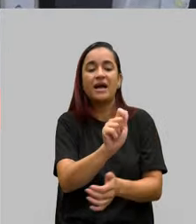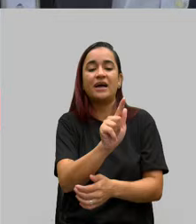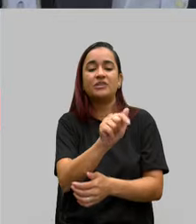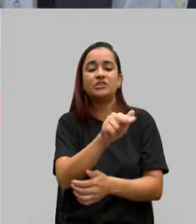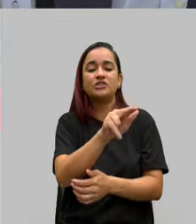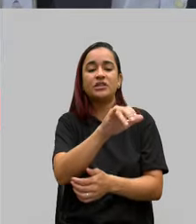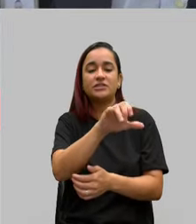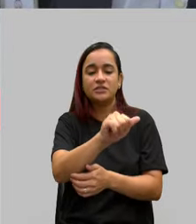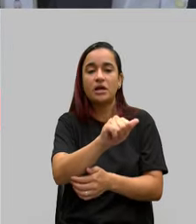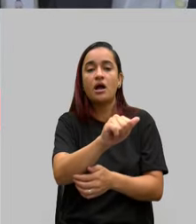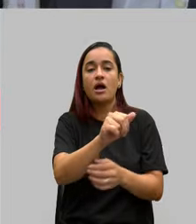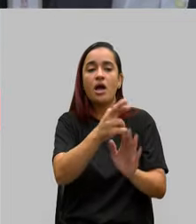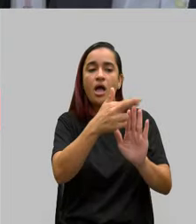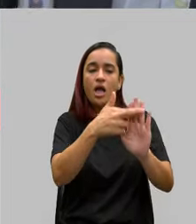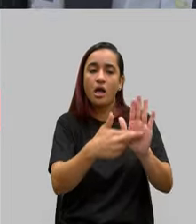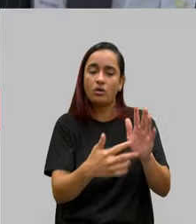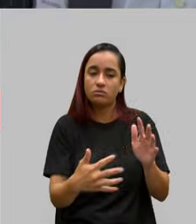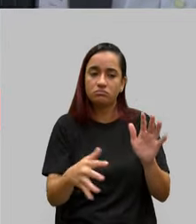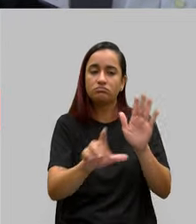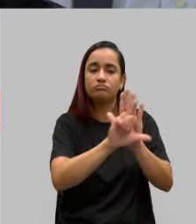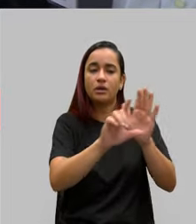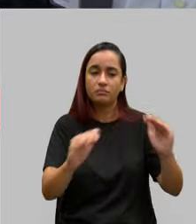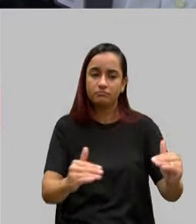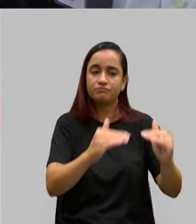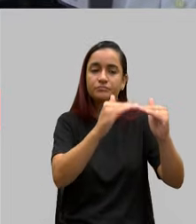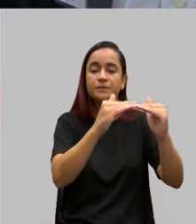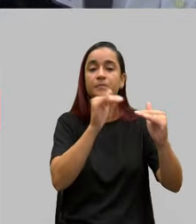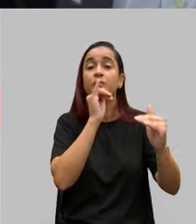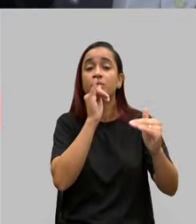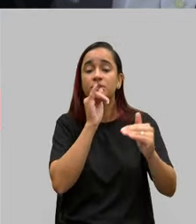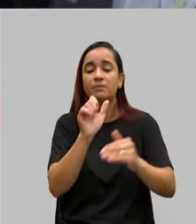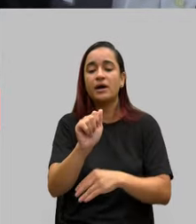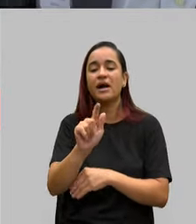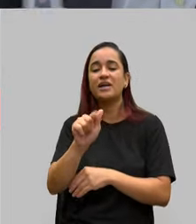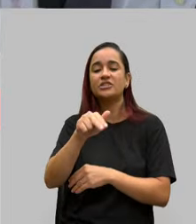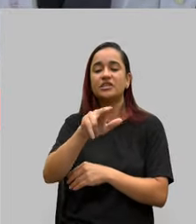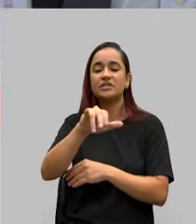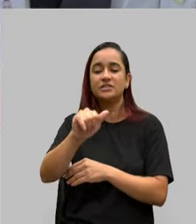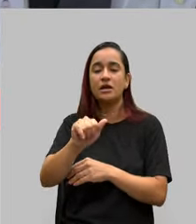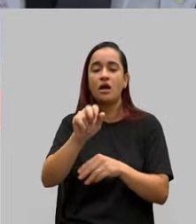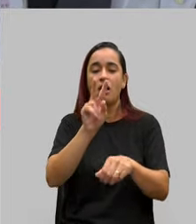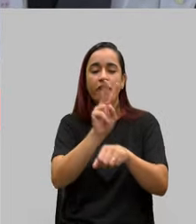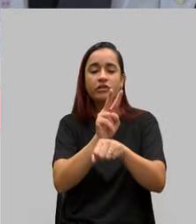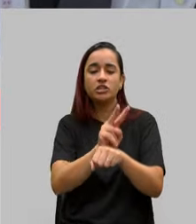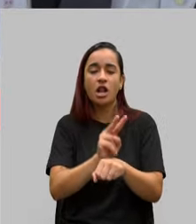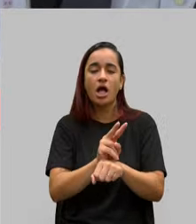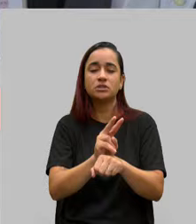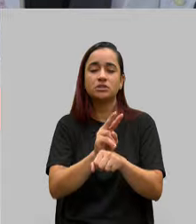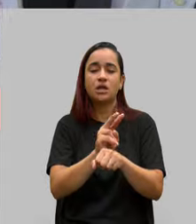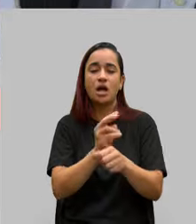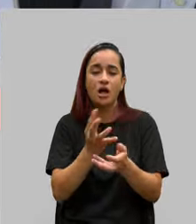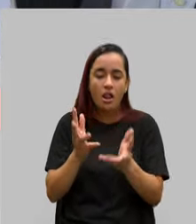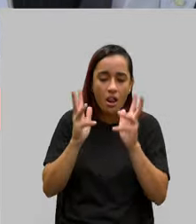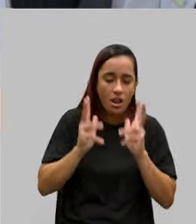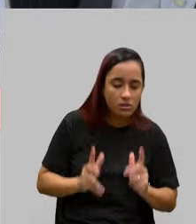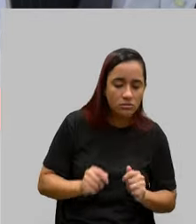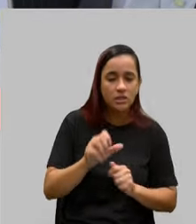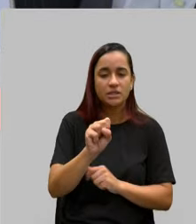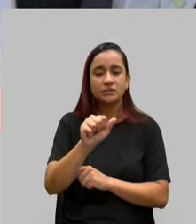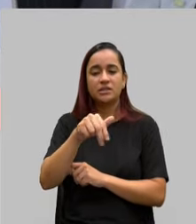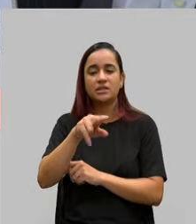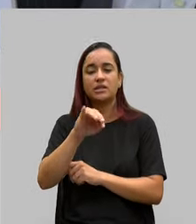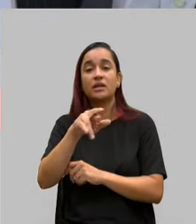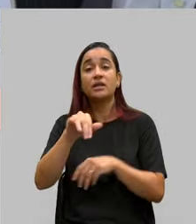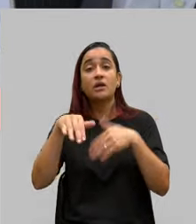Agência Nacional eh de vigilância sanitária Então eu fico à disposição e agradeço né pelo convite ao Ministério